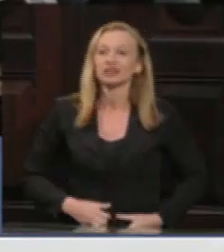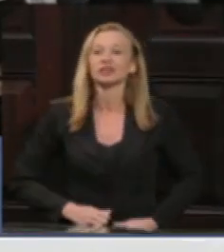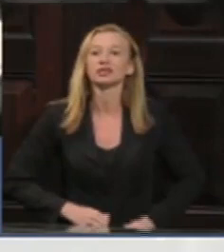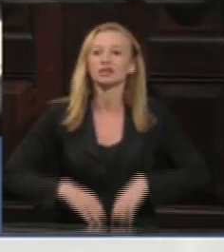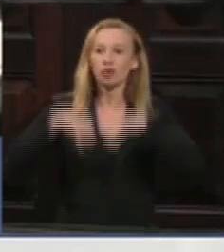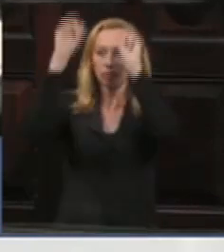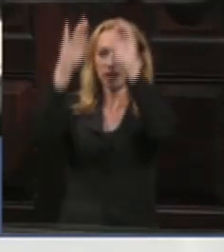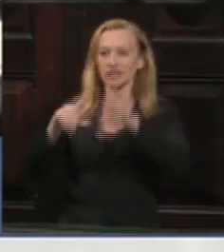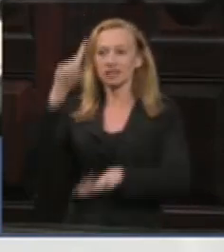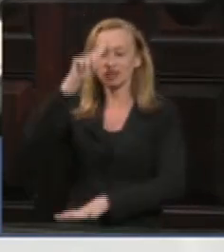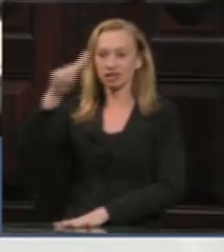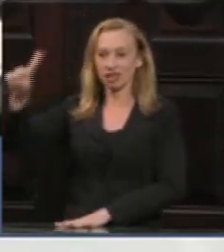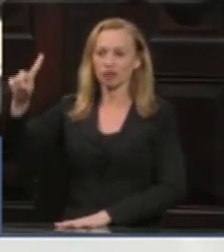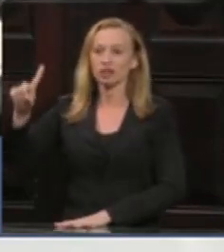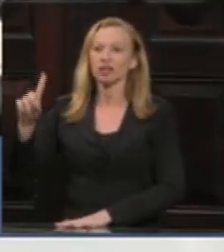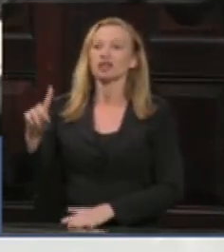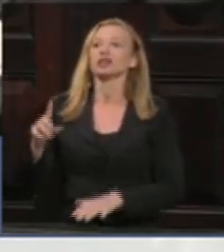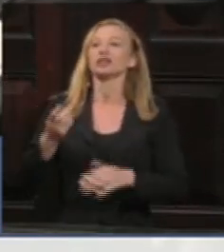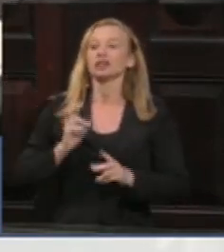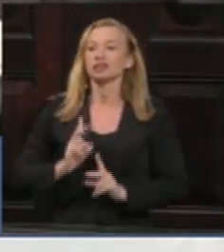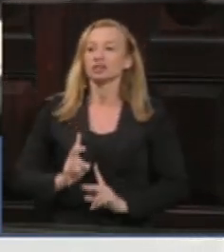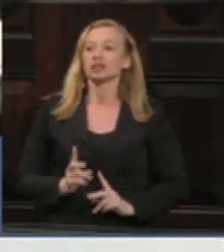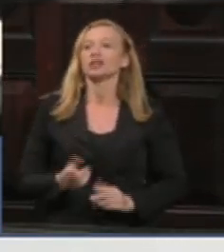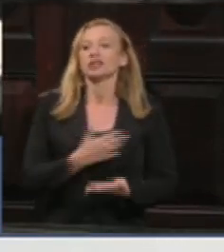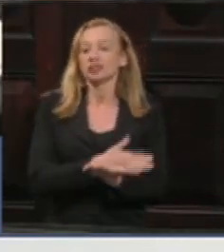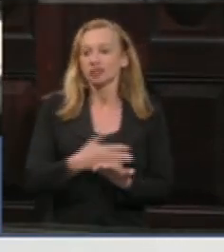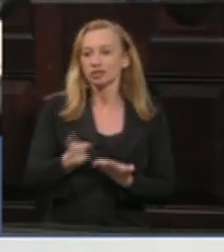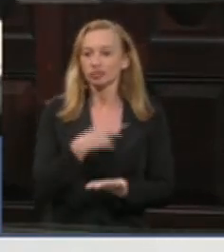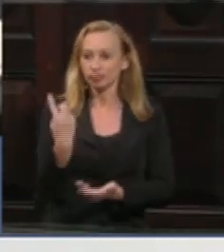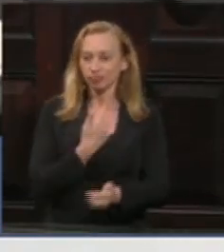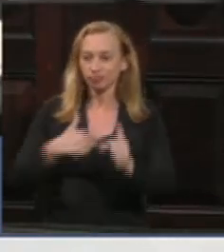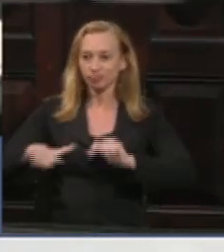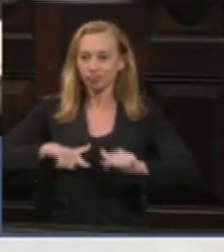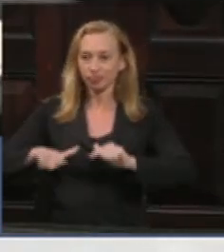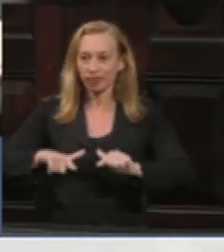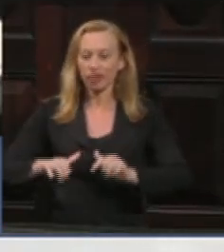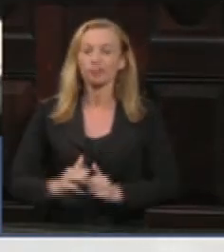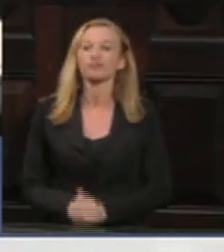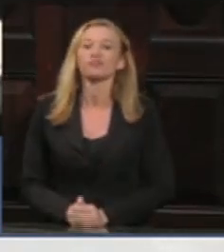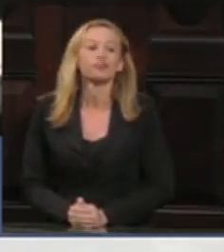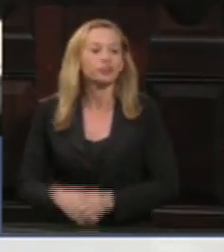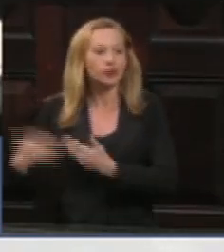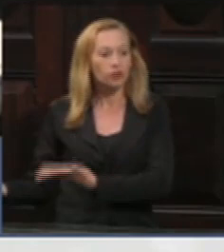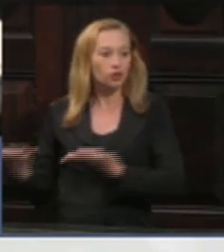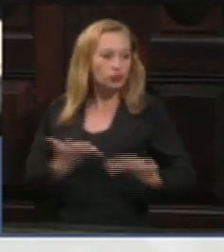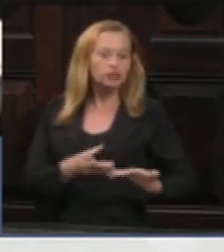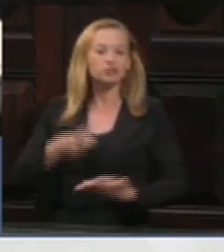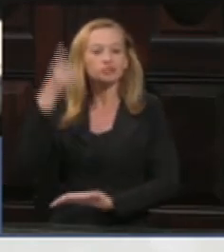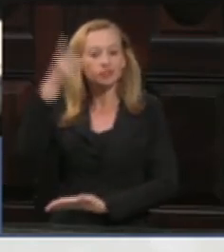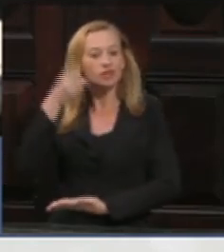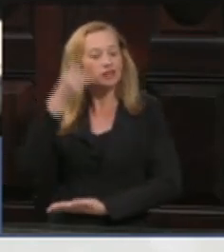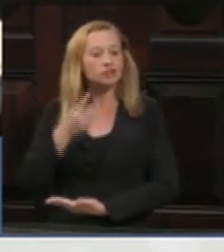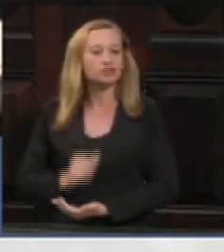Havendo número legal sobre a proteção de Deus, iniciamos os nossos trabalhos. Está aberta a sessão. A presidência convida o nobre